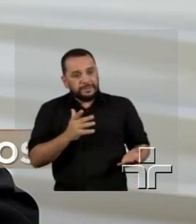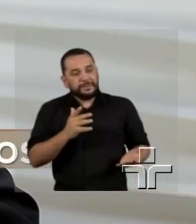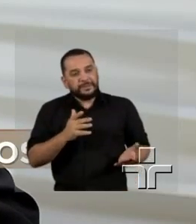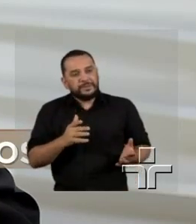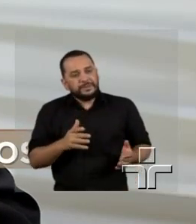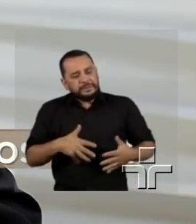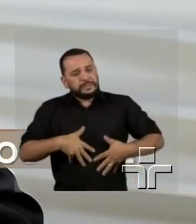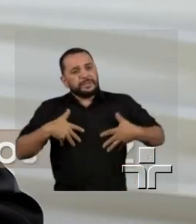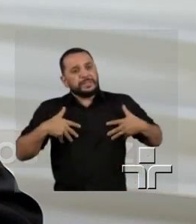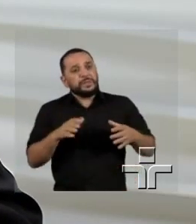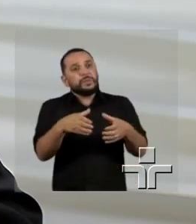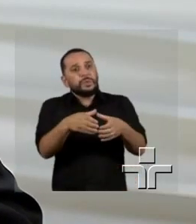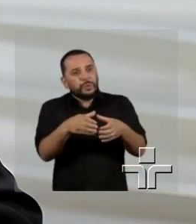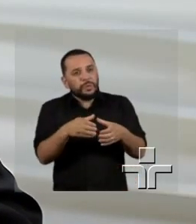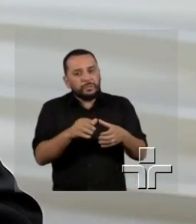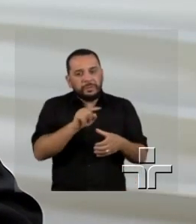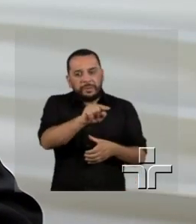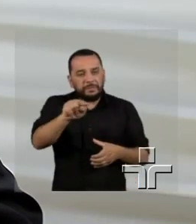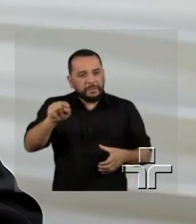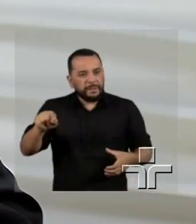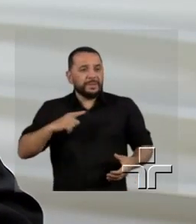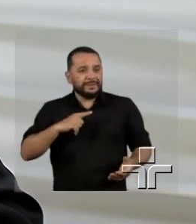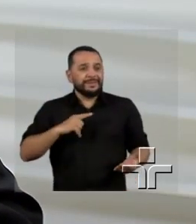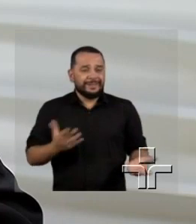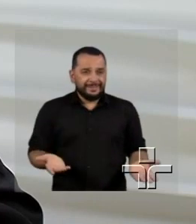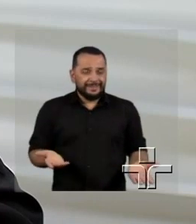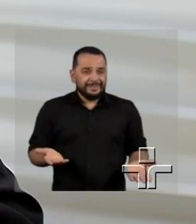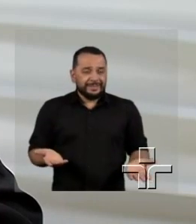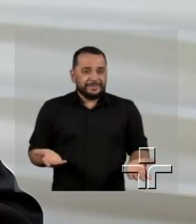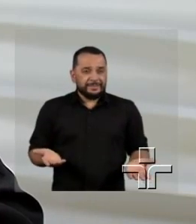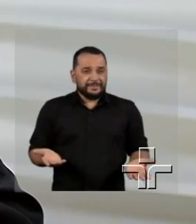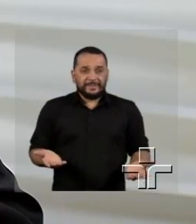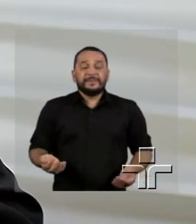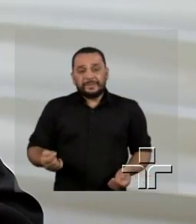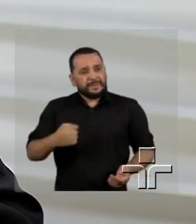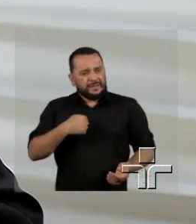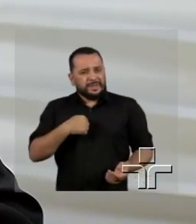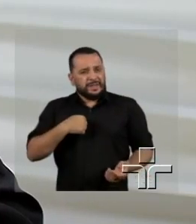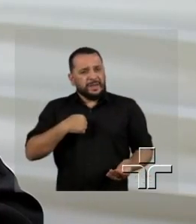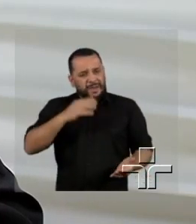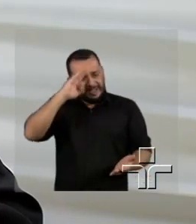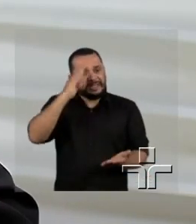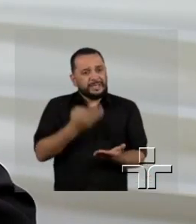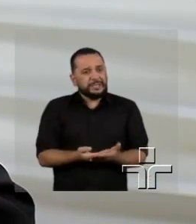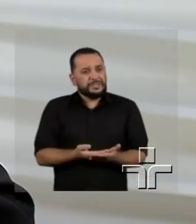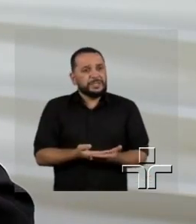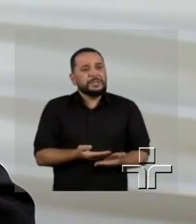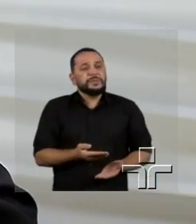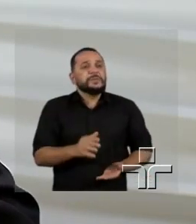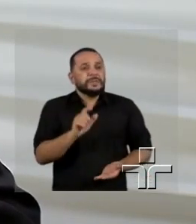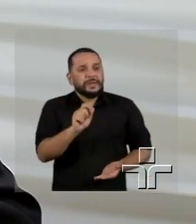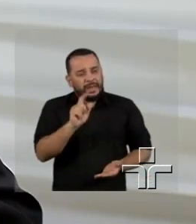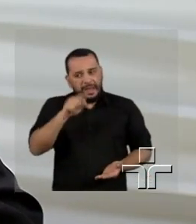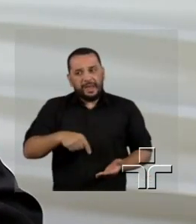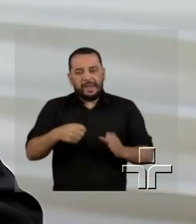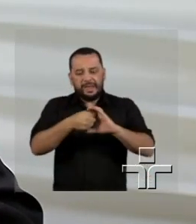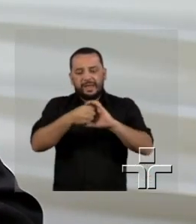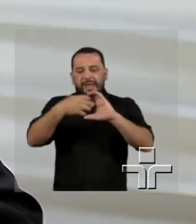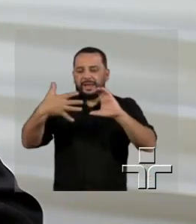Ele disse que não havia fome no Brasil, considerou absolutamente normal beneficiar um filho com um cargo importante como